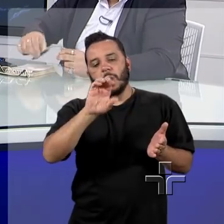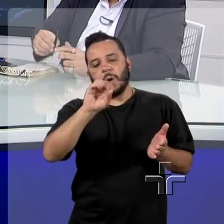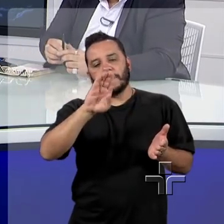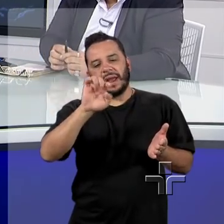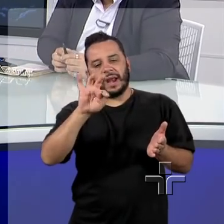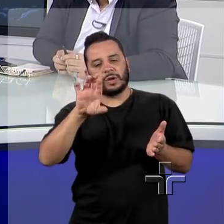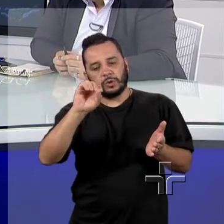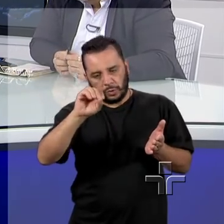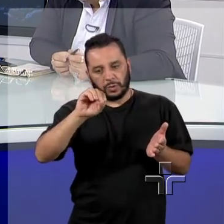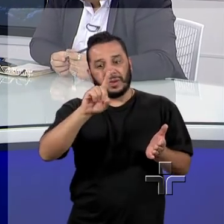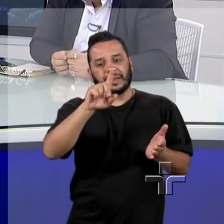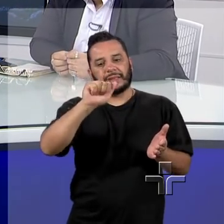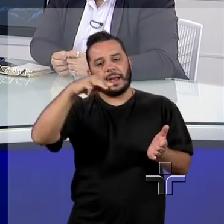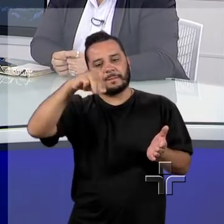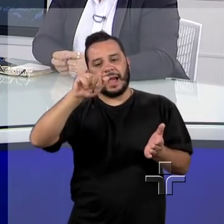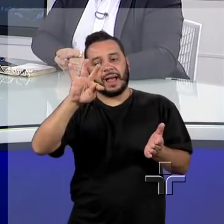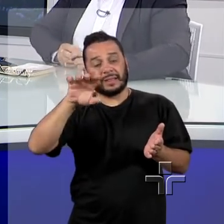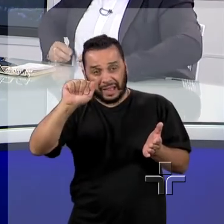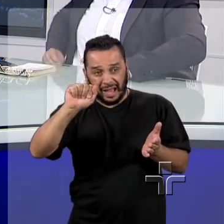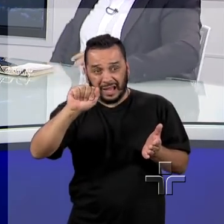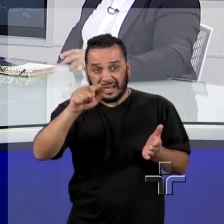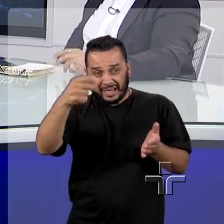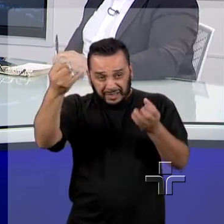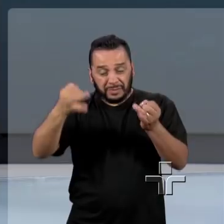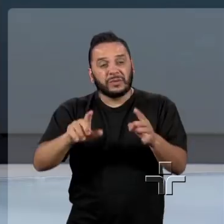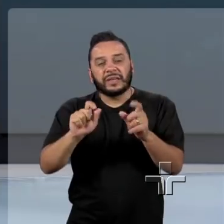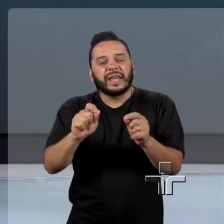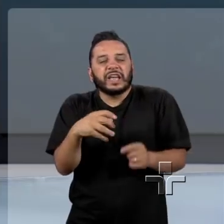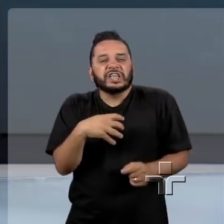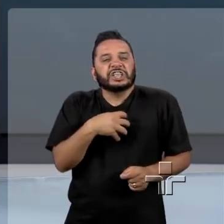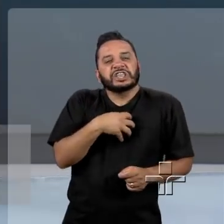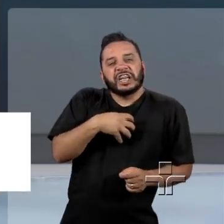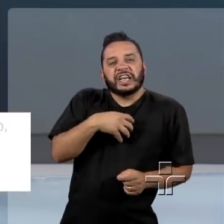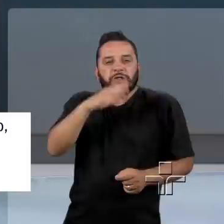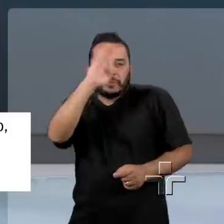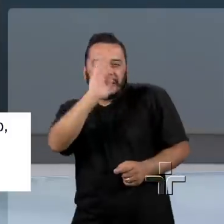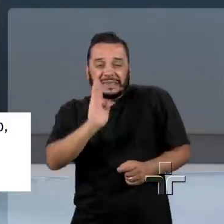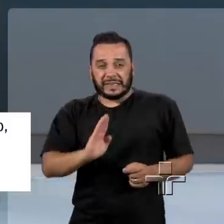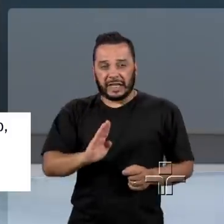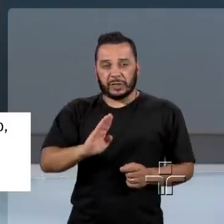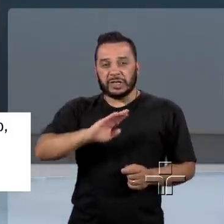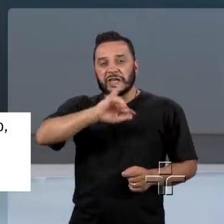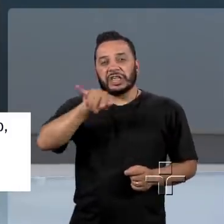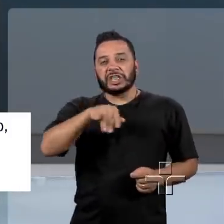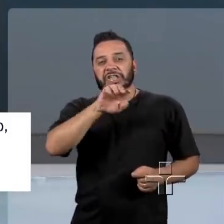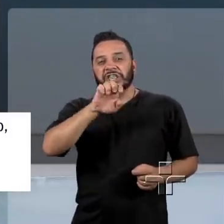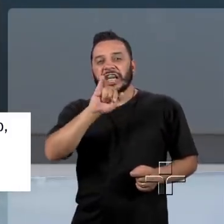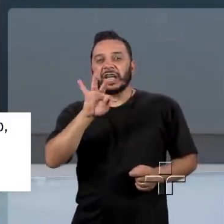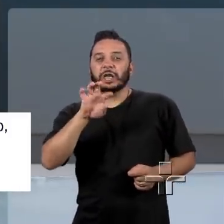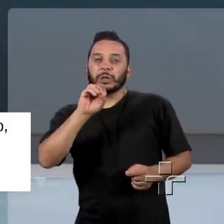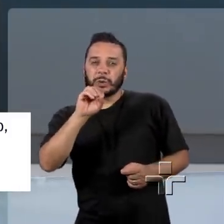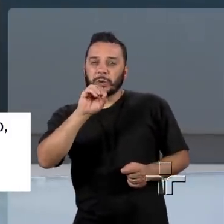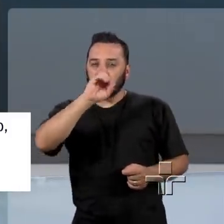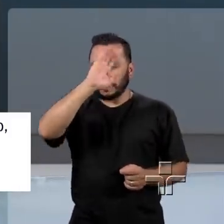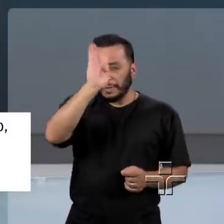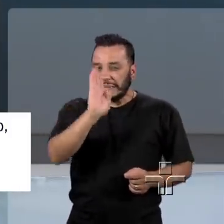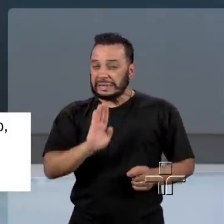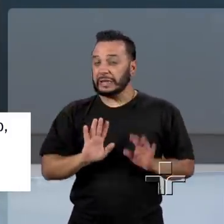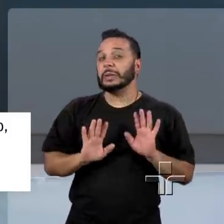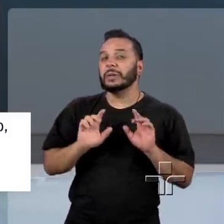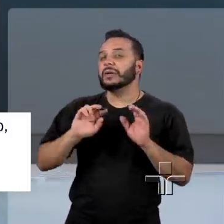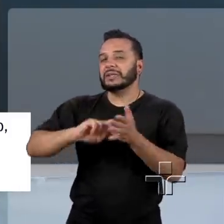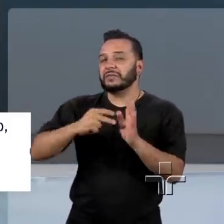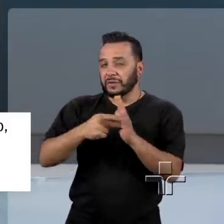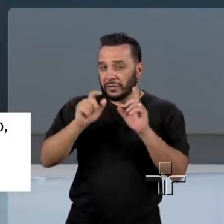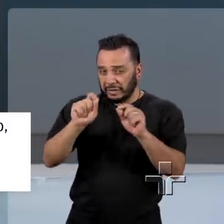de jeitinho brasileiro. Não adianta achar que a corrupção cresce numa horta atrás do Palácio do Planalto. A corrupção,